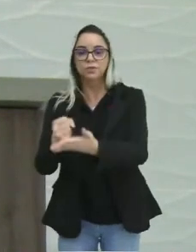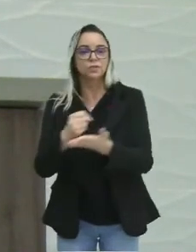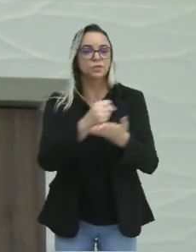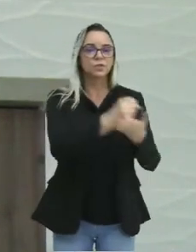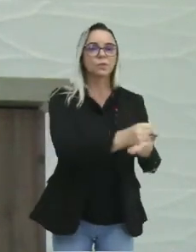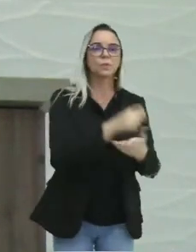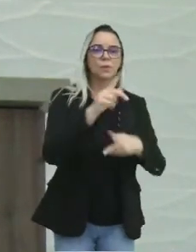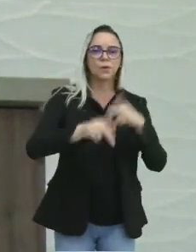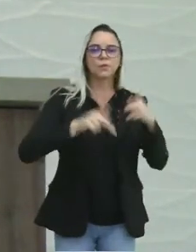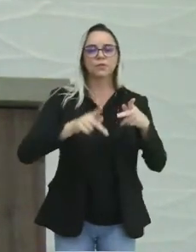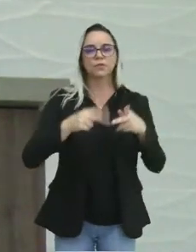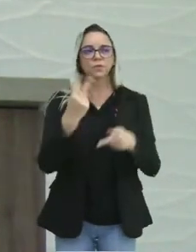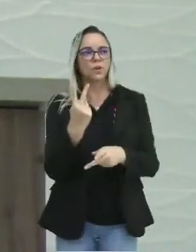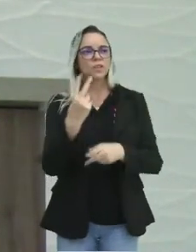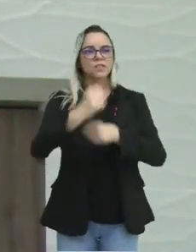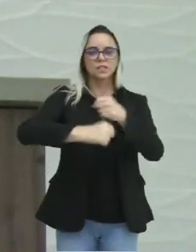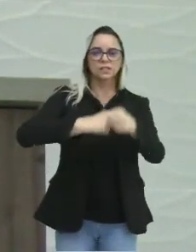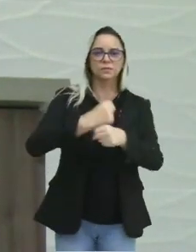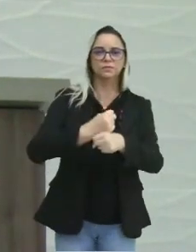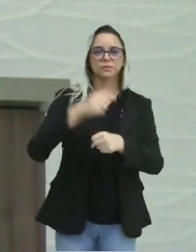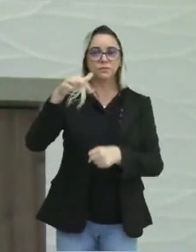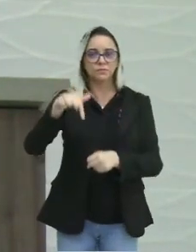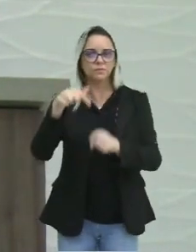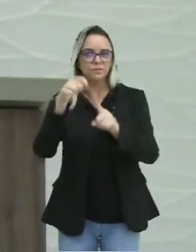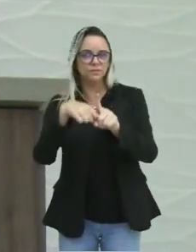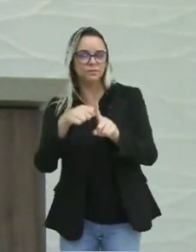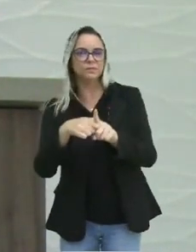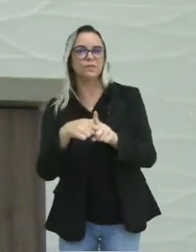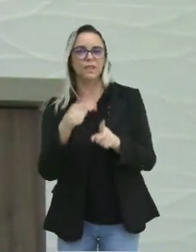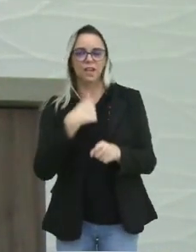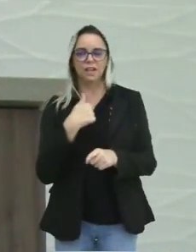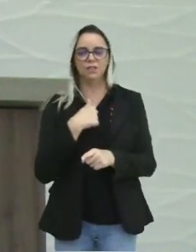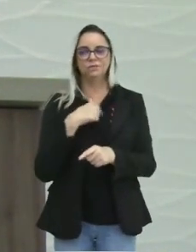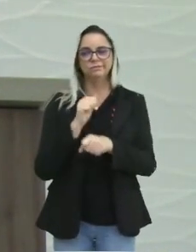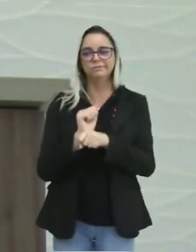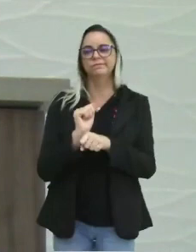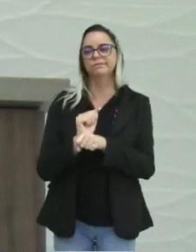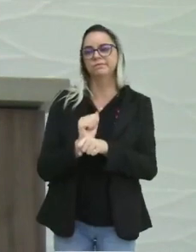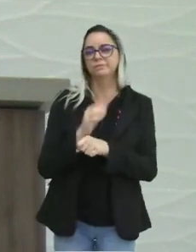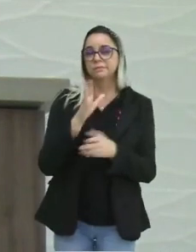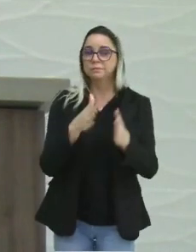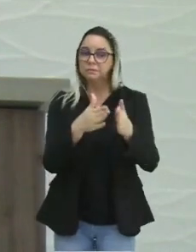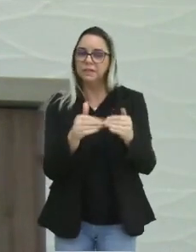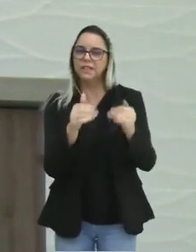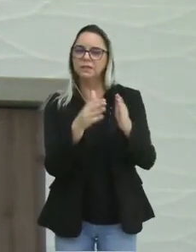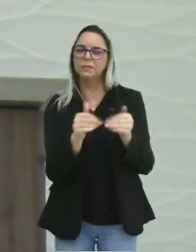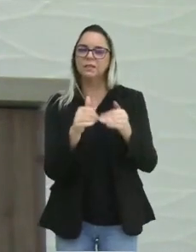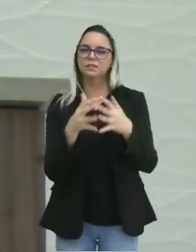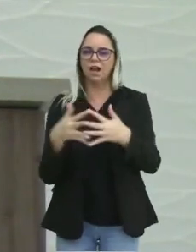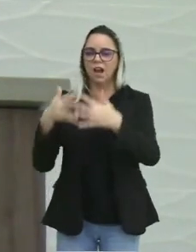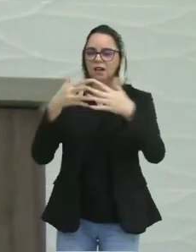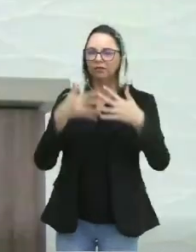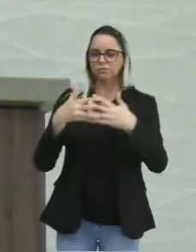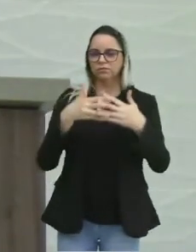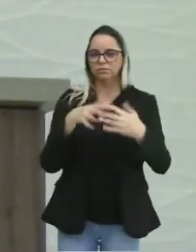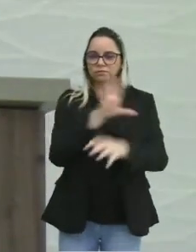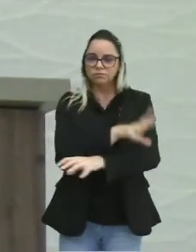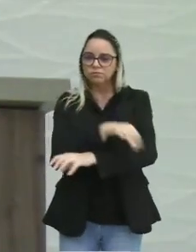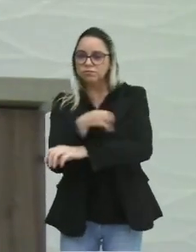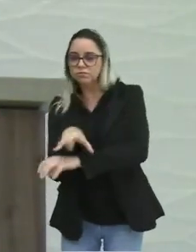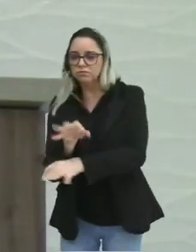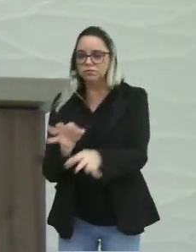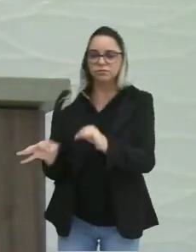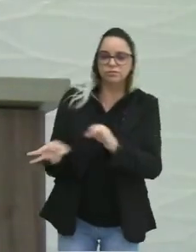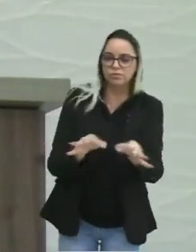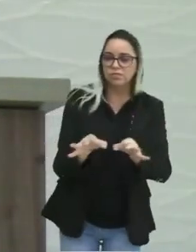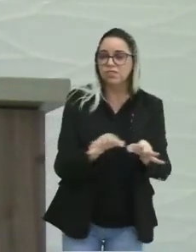Faz 2 anos e 7 meses que essa vereadora pede que passe as máquinas naquelas regiões. E até agora a